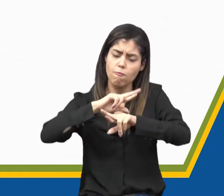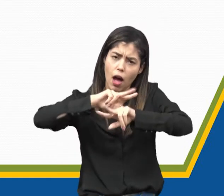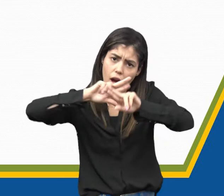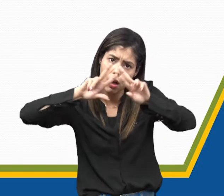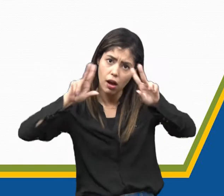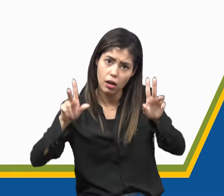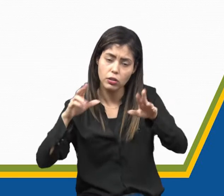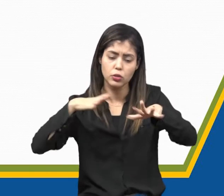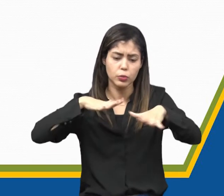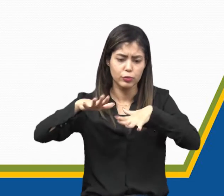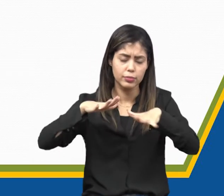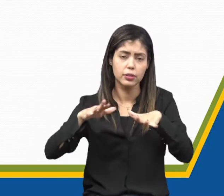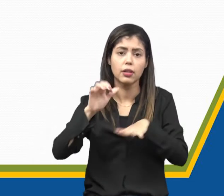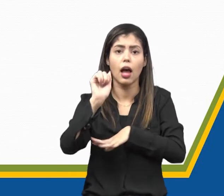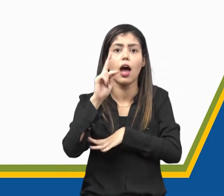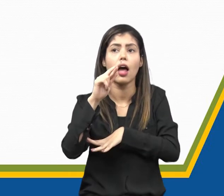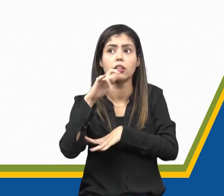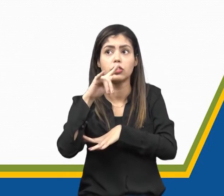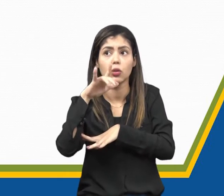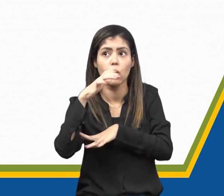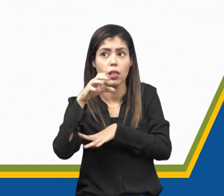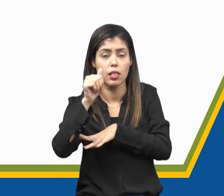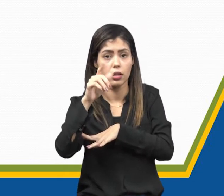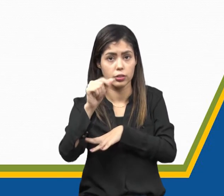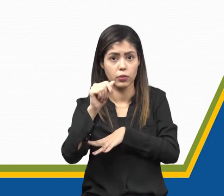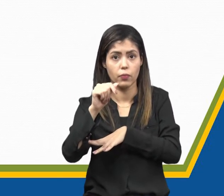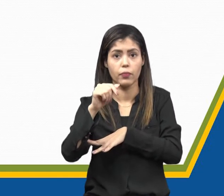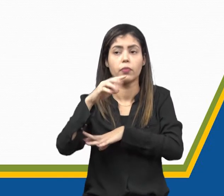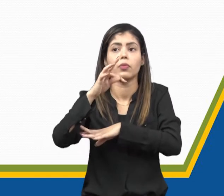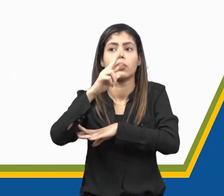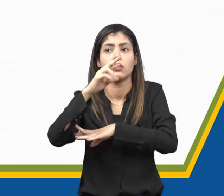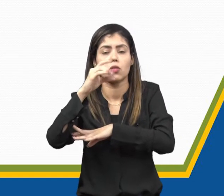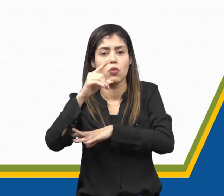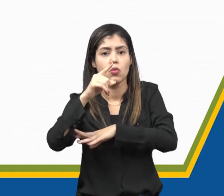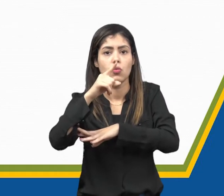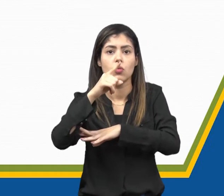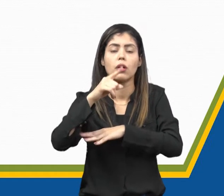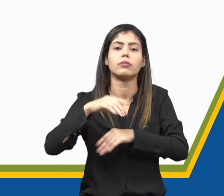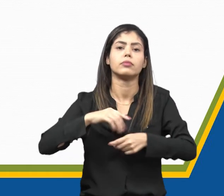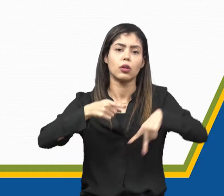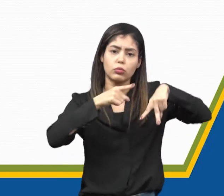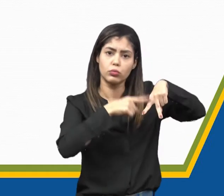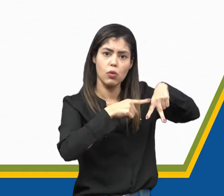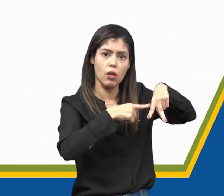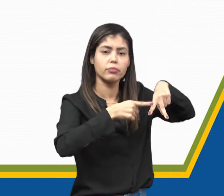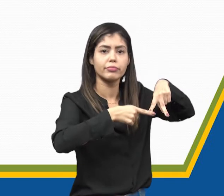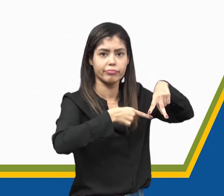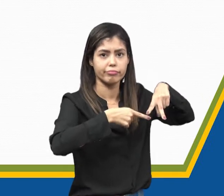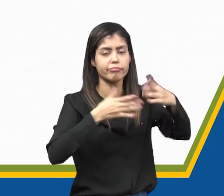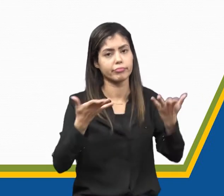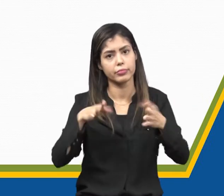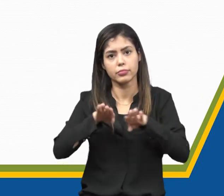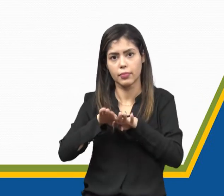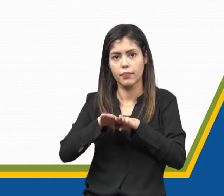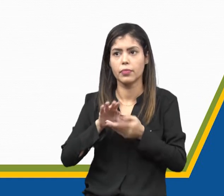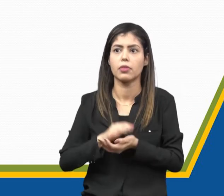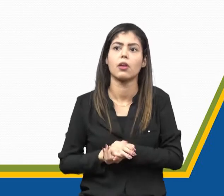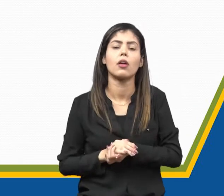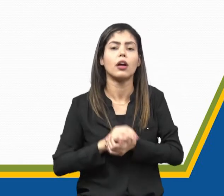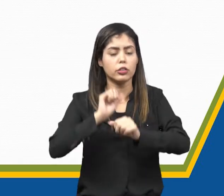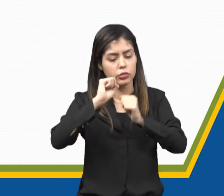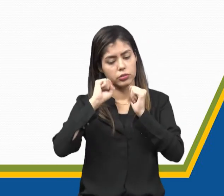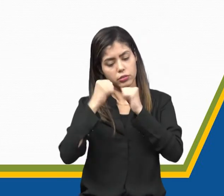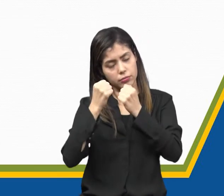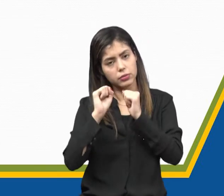músculos. Múltiplas articulações lá, do tornozelo, do joelho, ok? O exercício